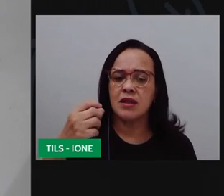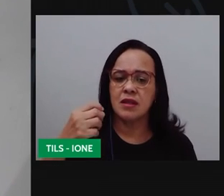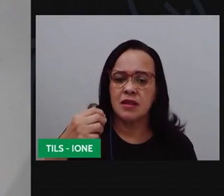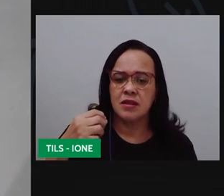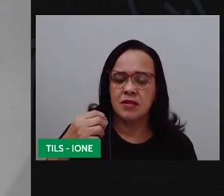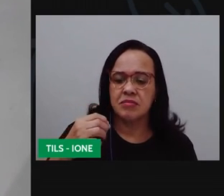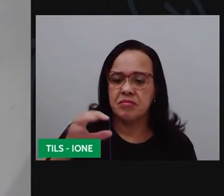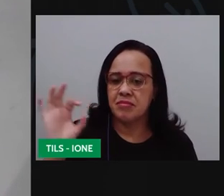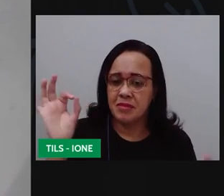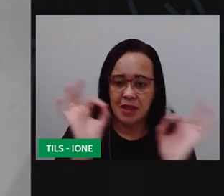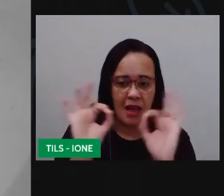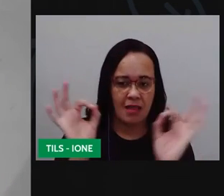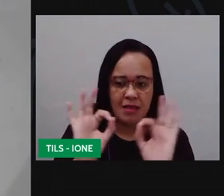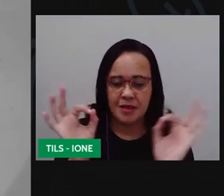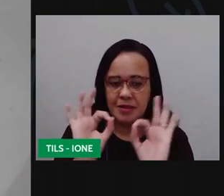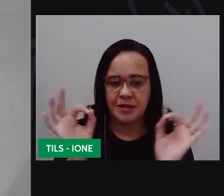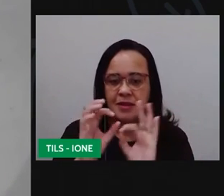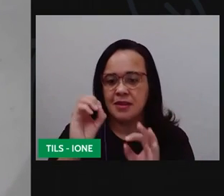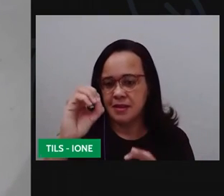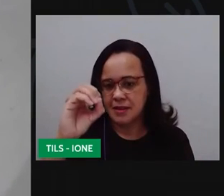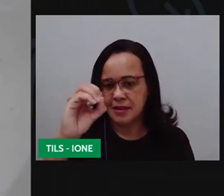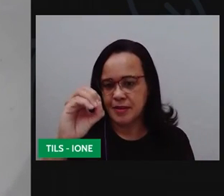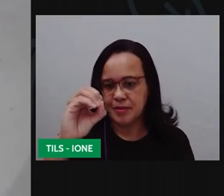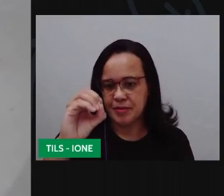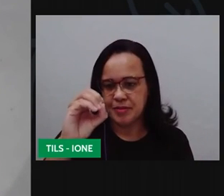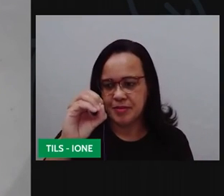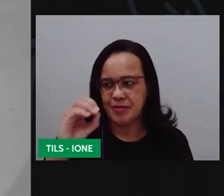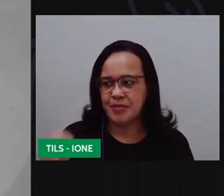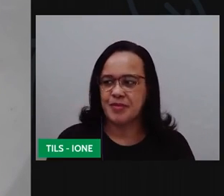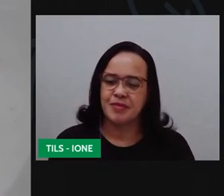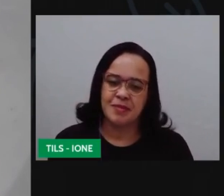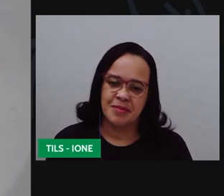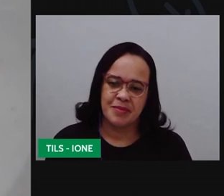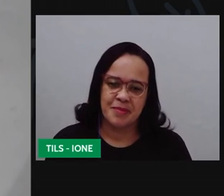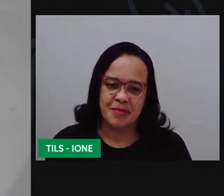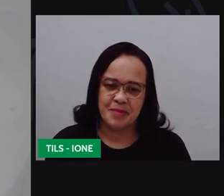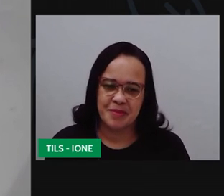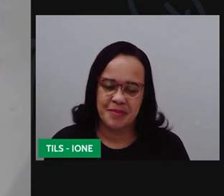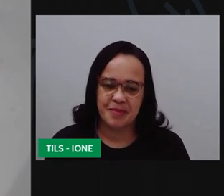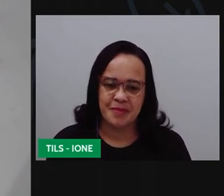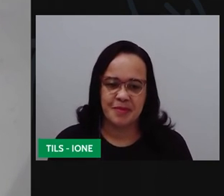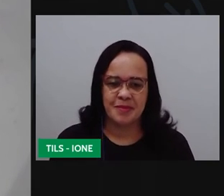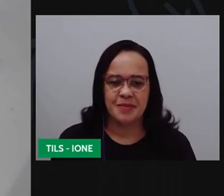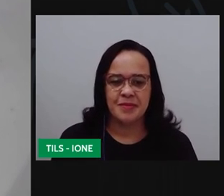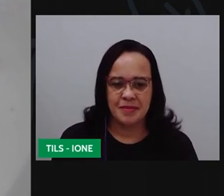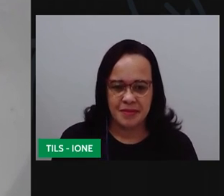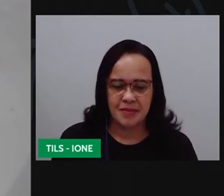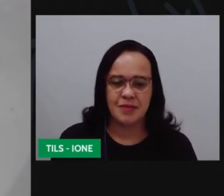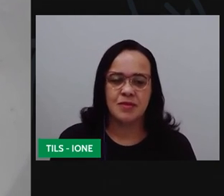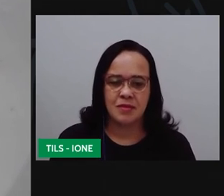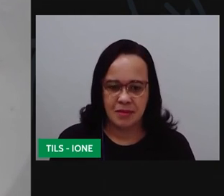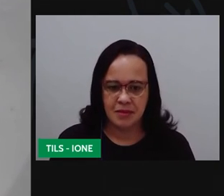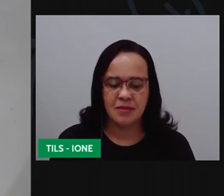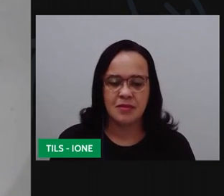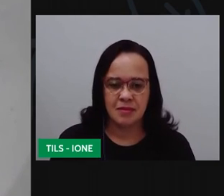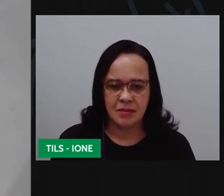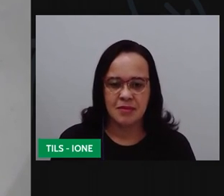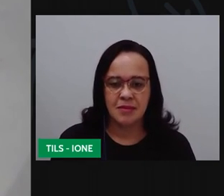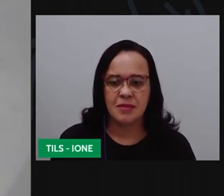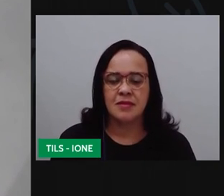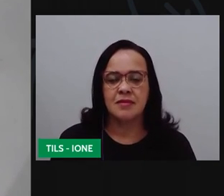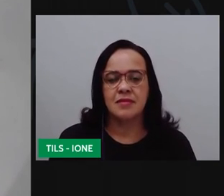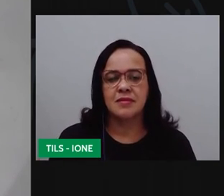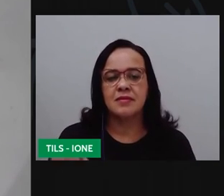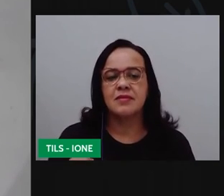nenhuma né então é que eu tenho 100 é isso 00